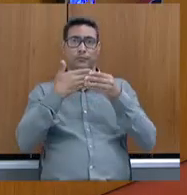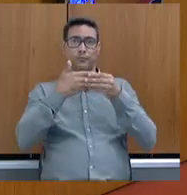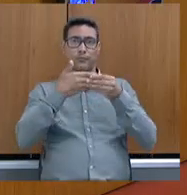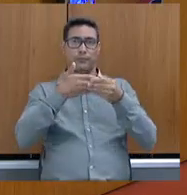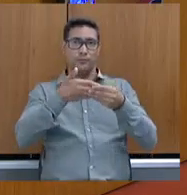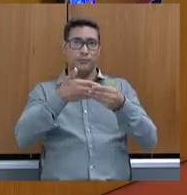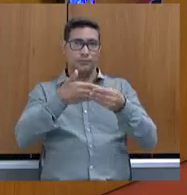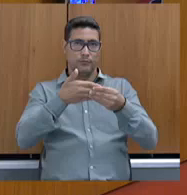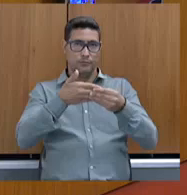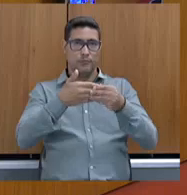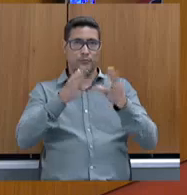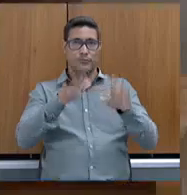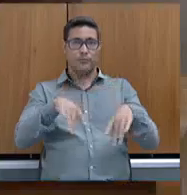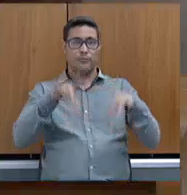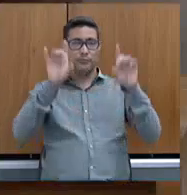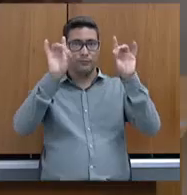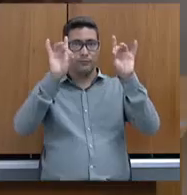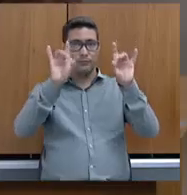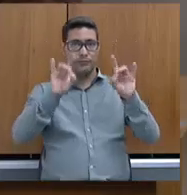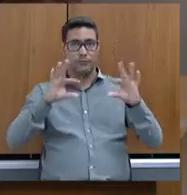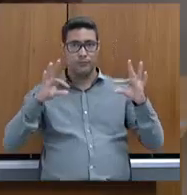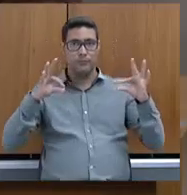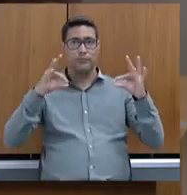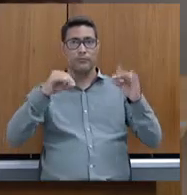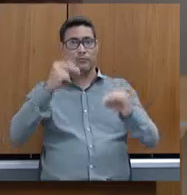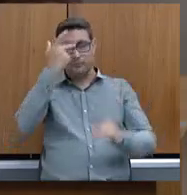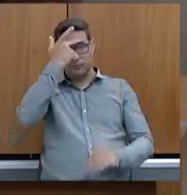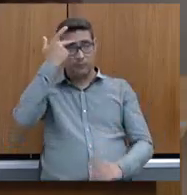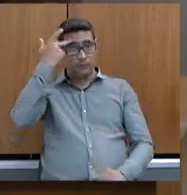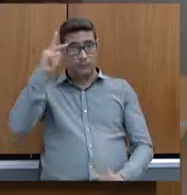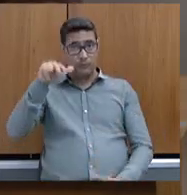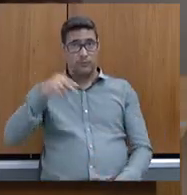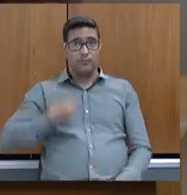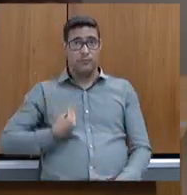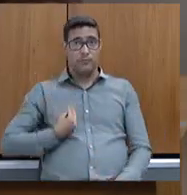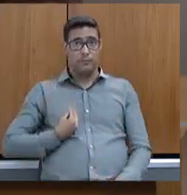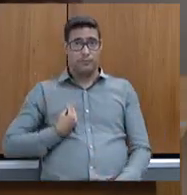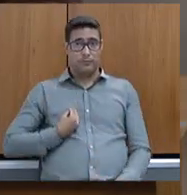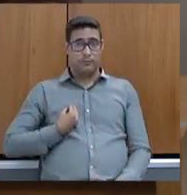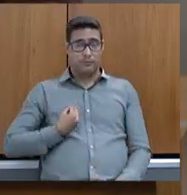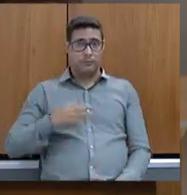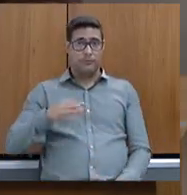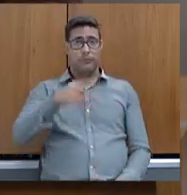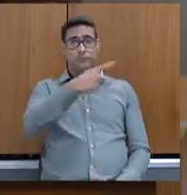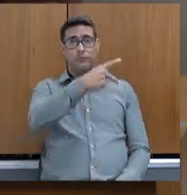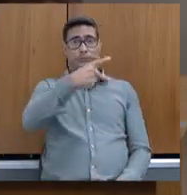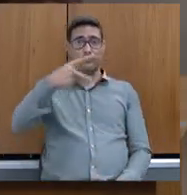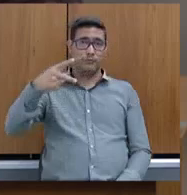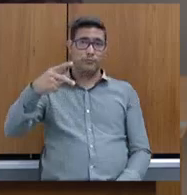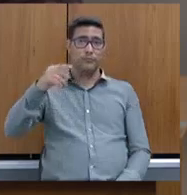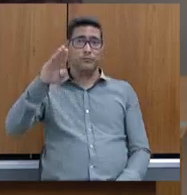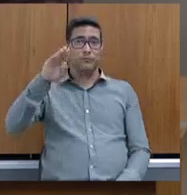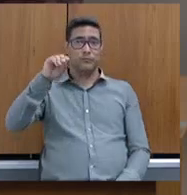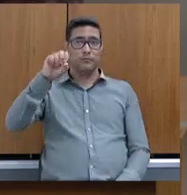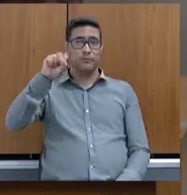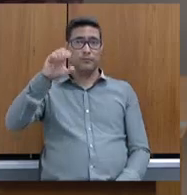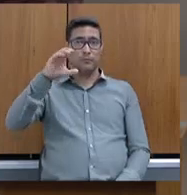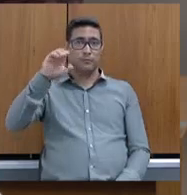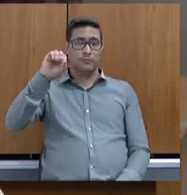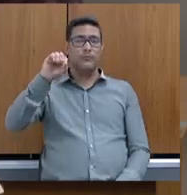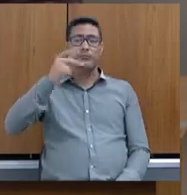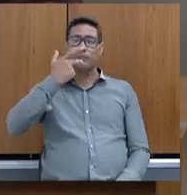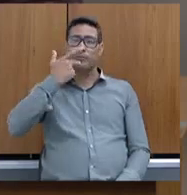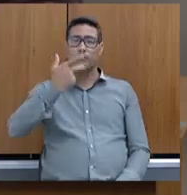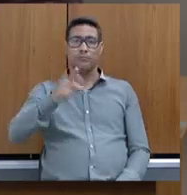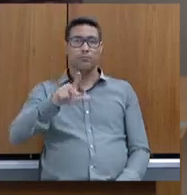uma forma muito especial todos os colegas que aqui estão o nosso Presidente Deputado Bosco dizer da importância